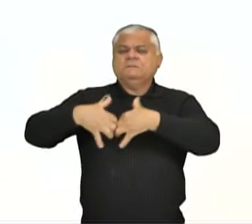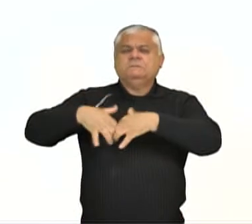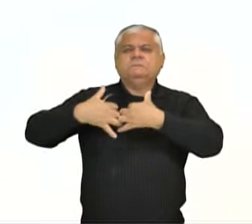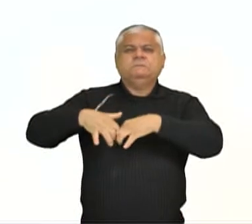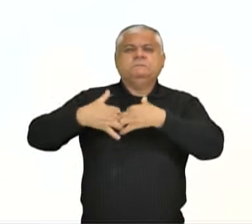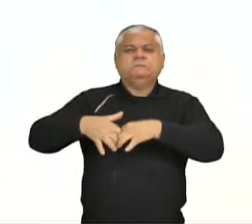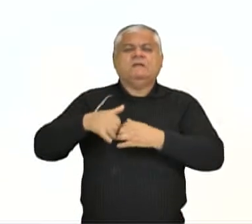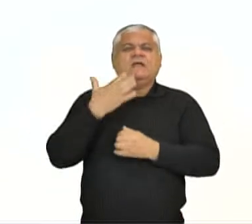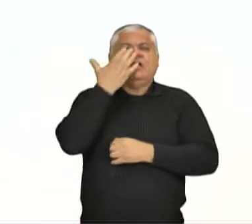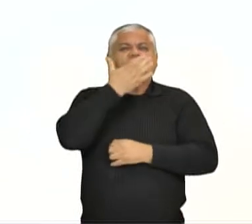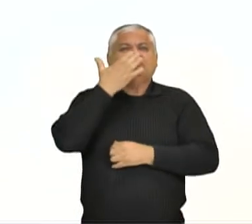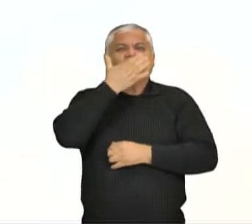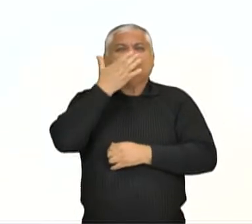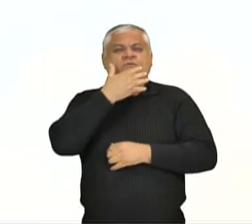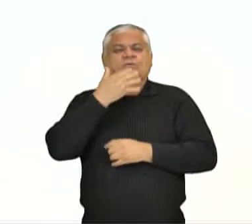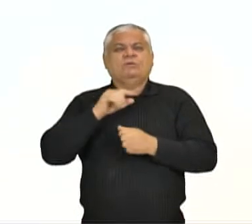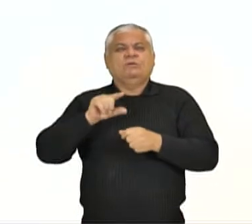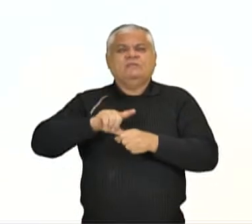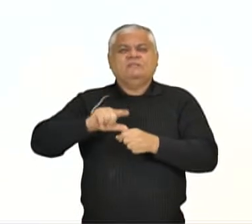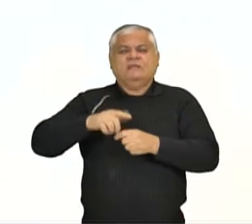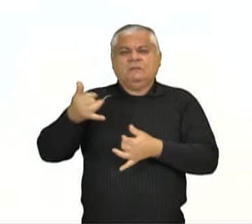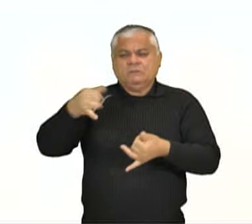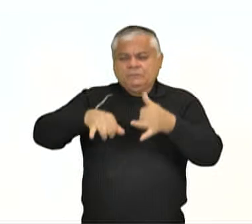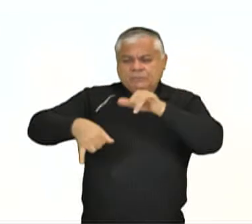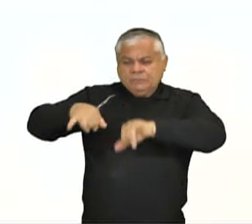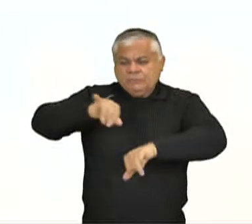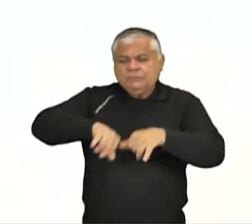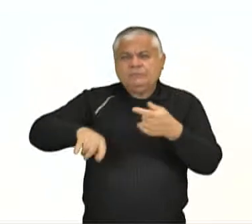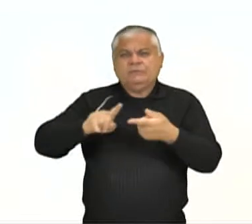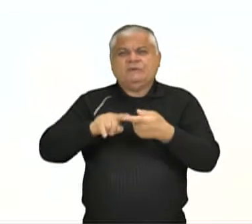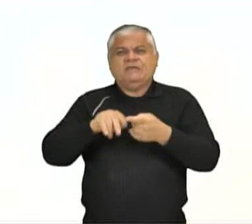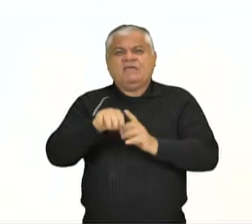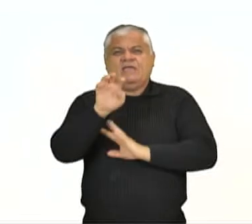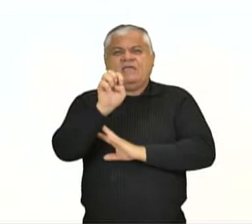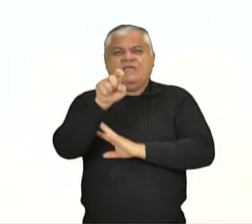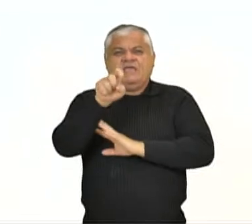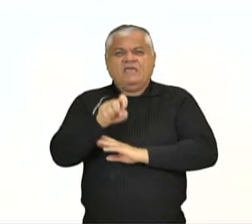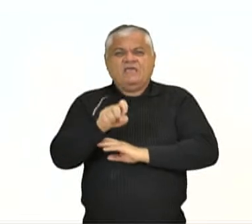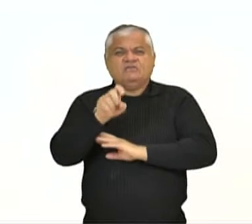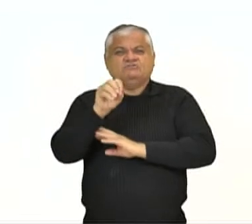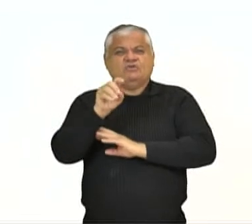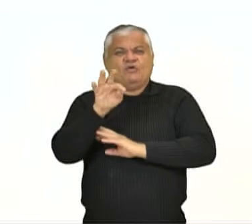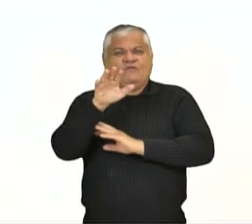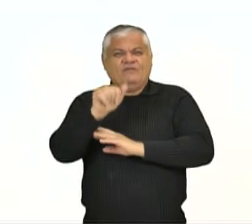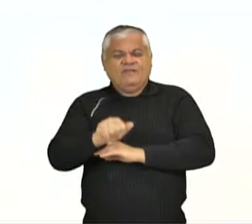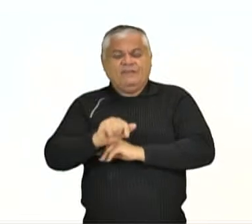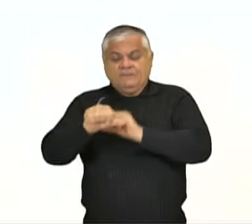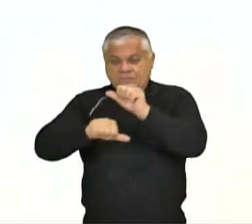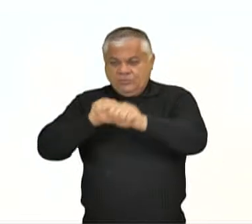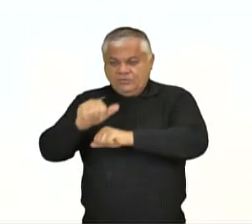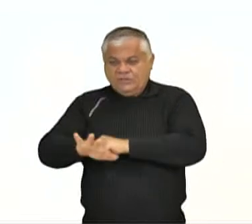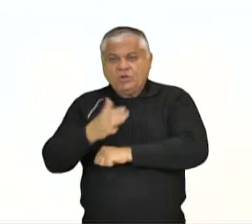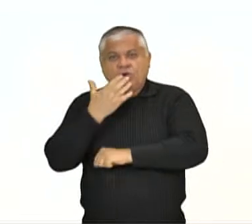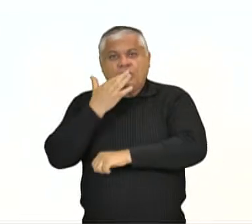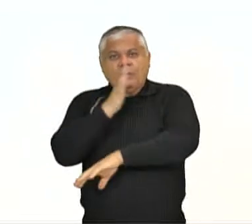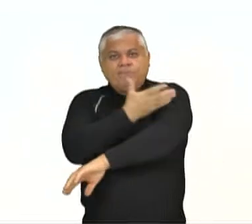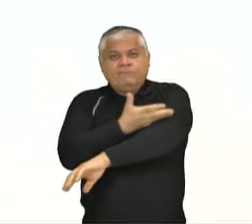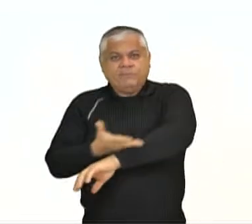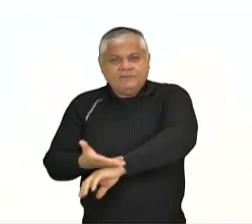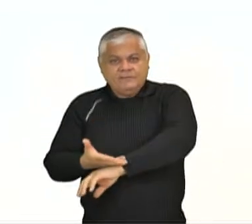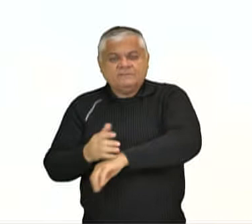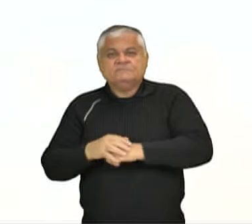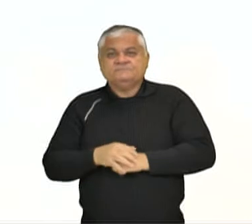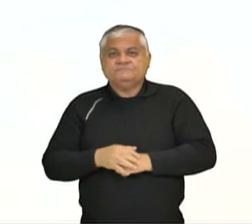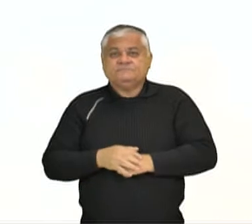refinamento, alguns aditivos químicos, como enxofre, são adicionados para dar coloração branca. Além disso,